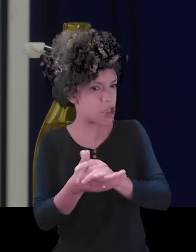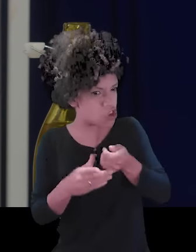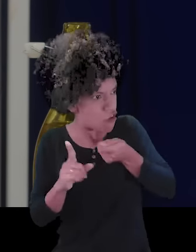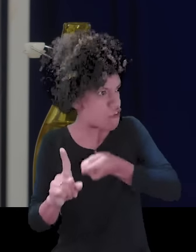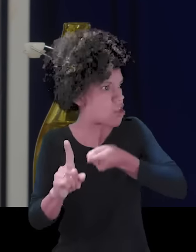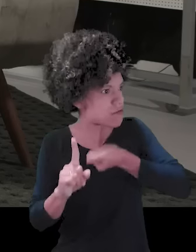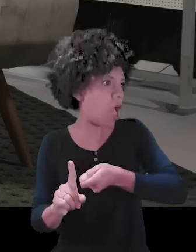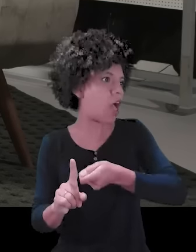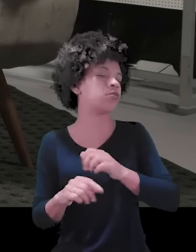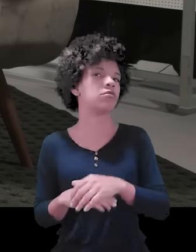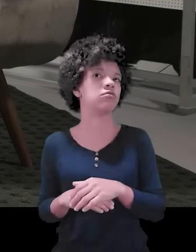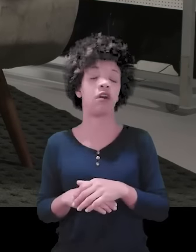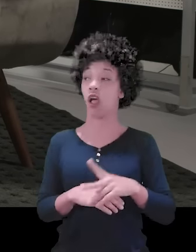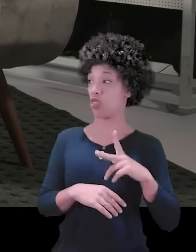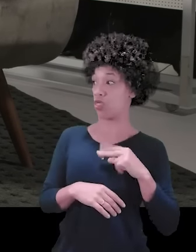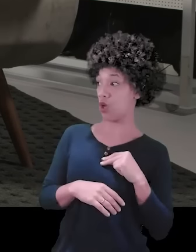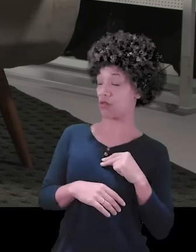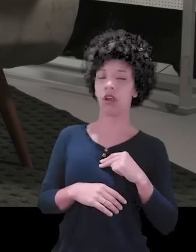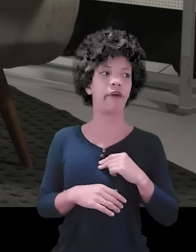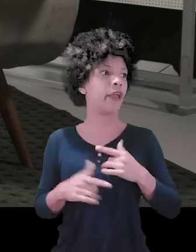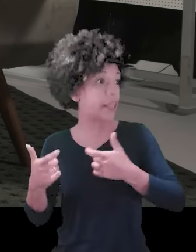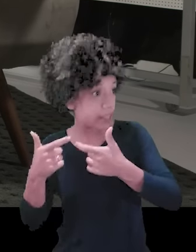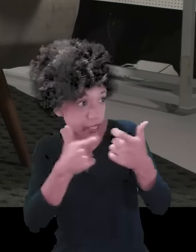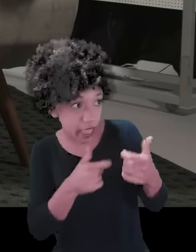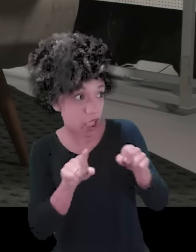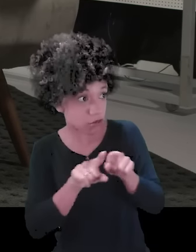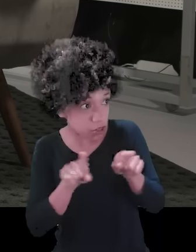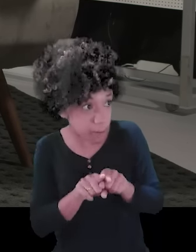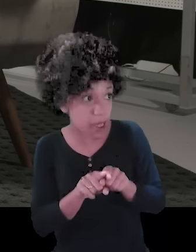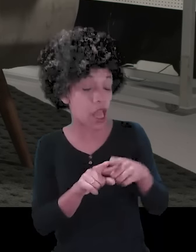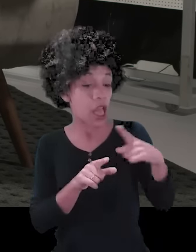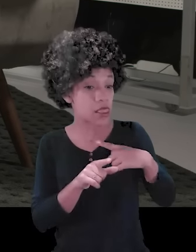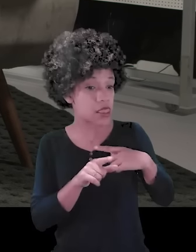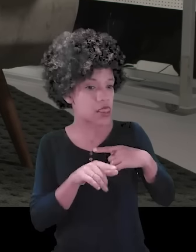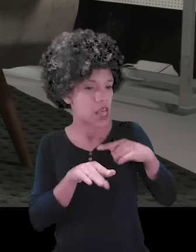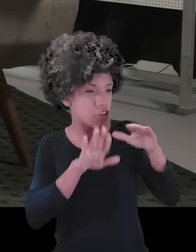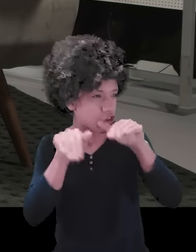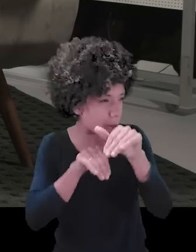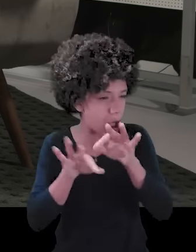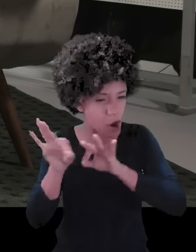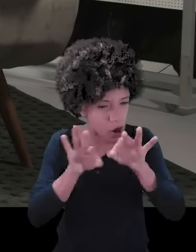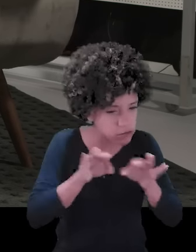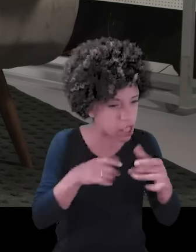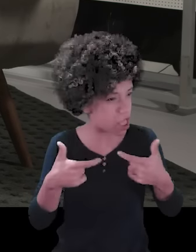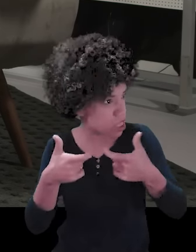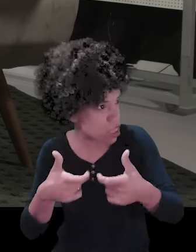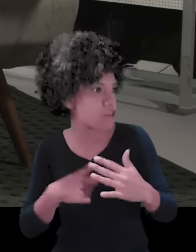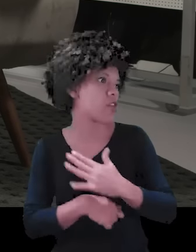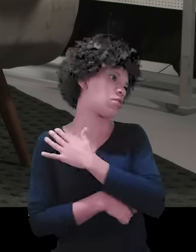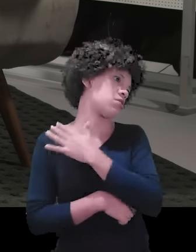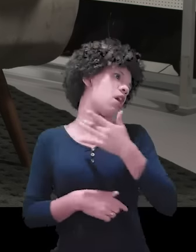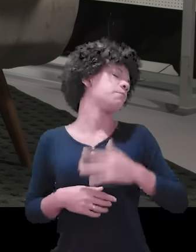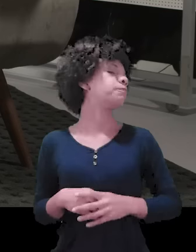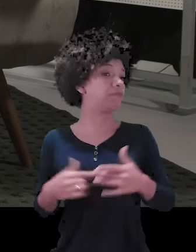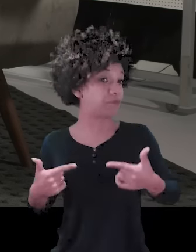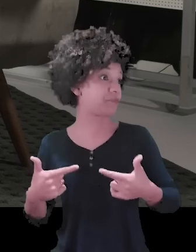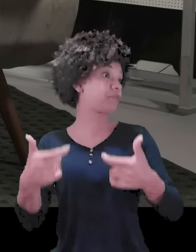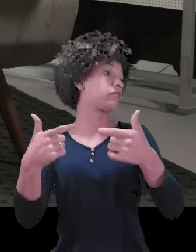forçado a entrar em guerra com por Guerrilha sabe compor exército em guerra bom